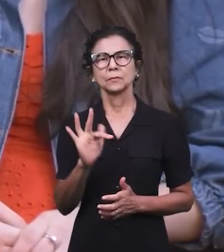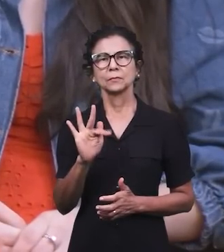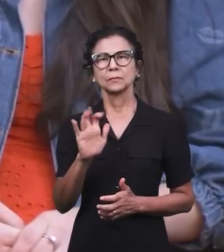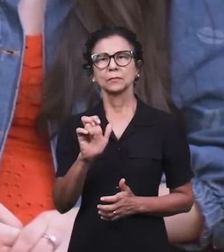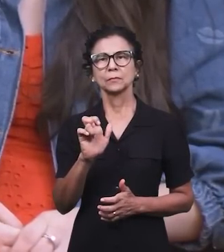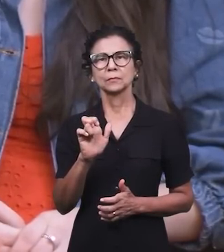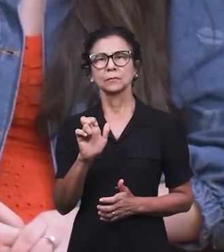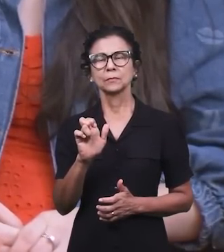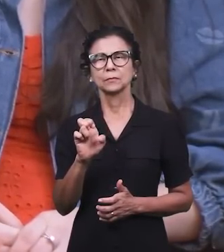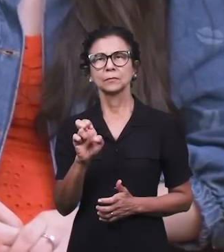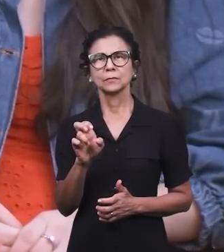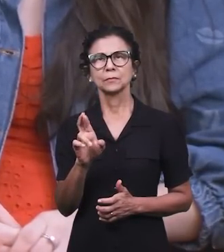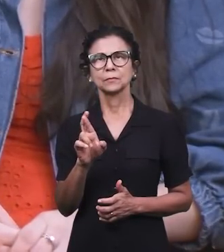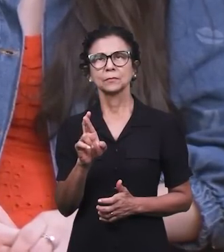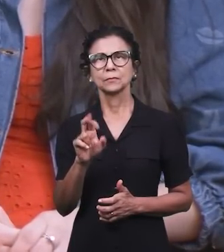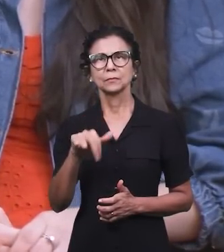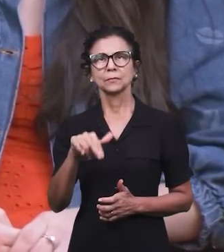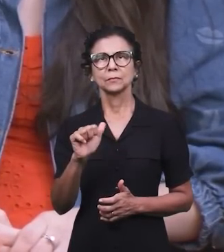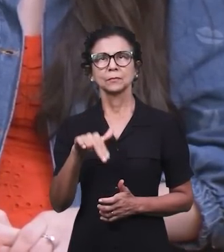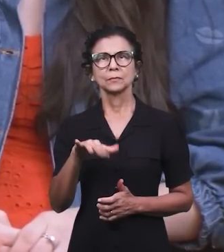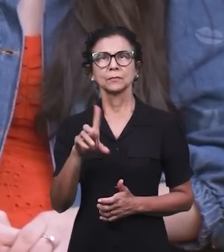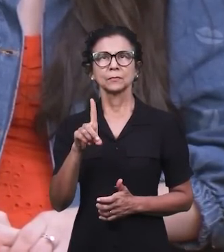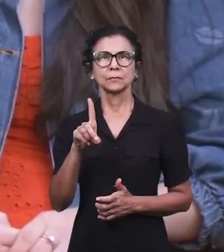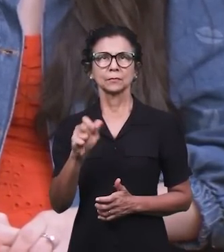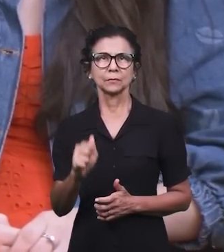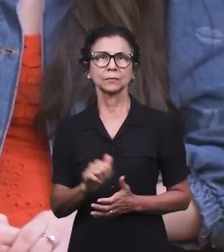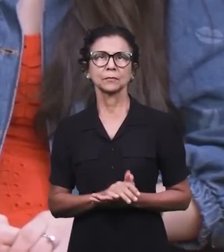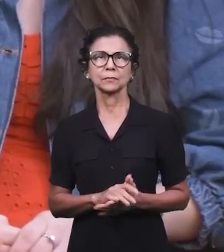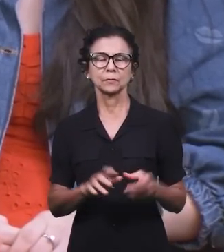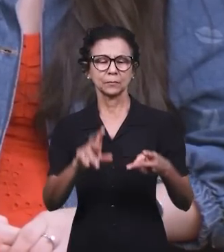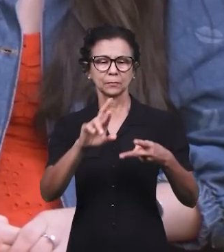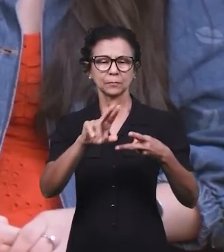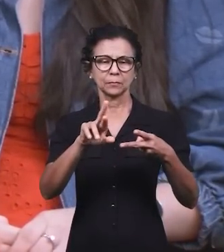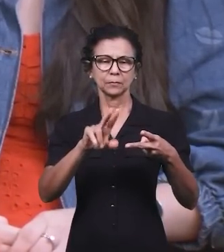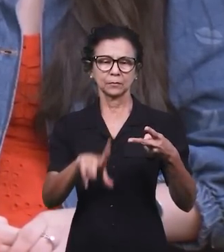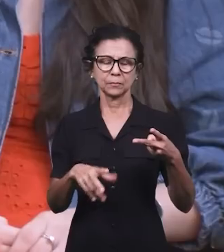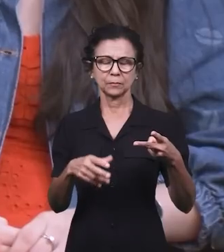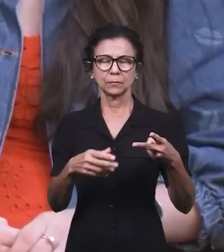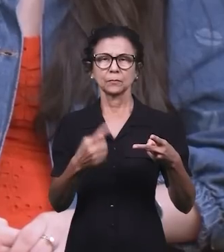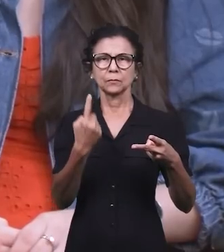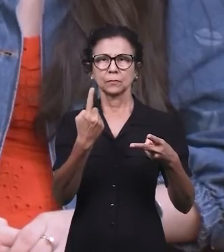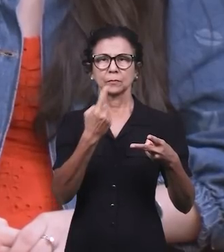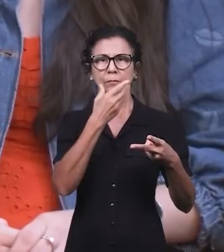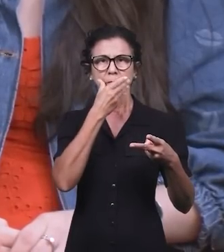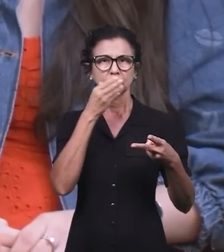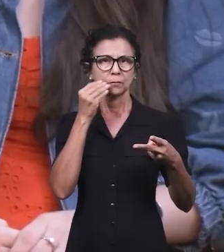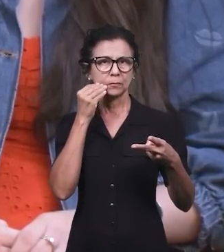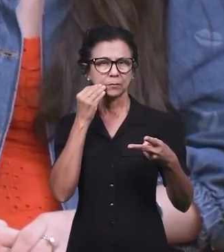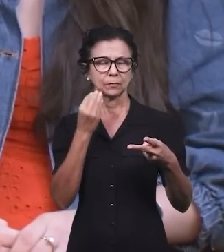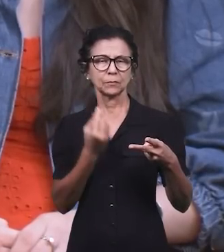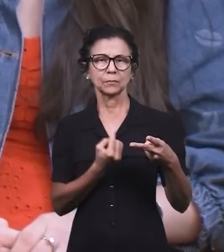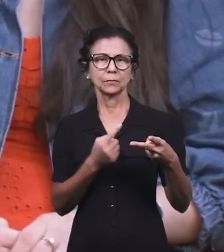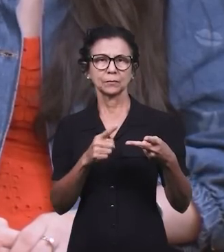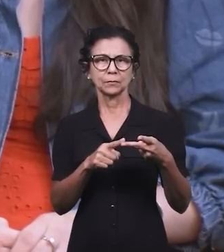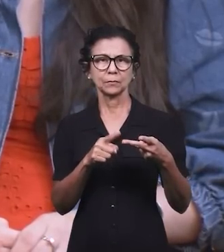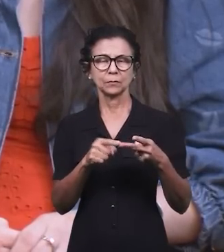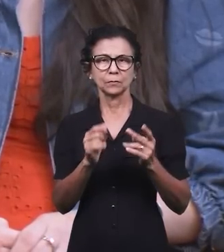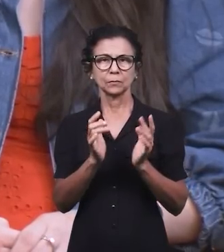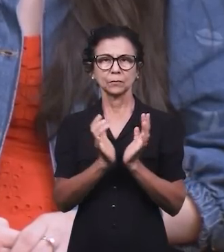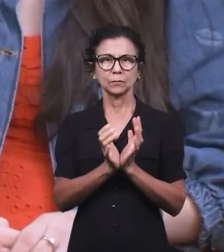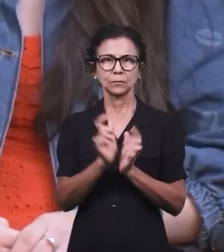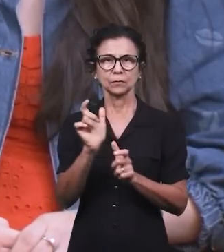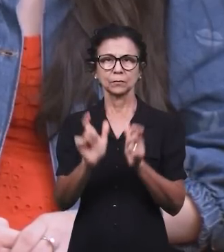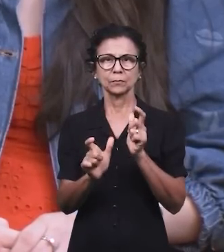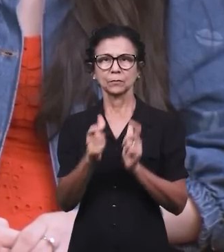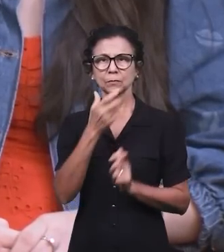existe diferença entre o jejum individual e o jejum coletivo e se existe aplicação desses jejuns na